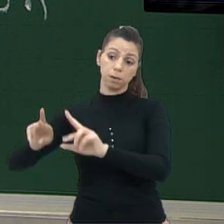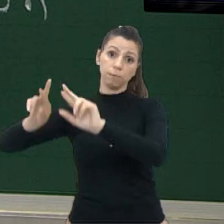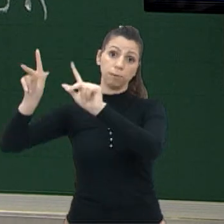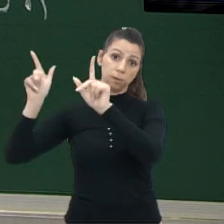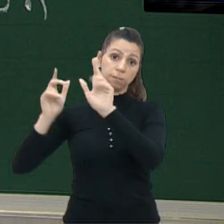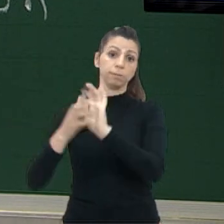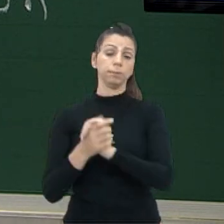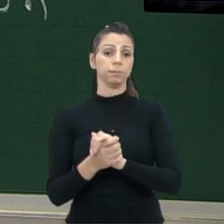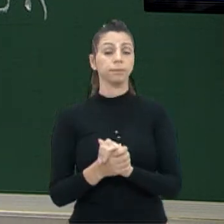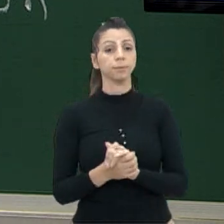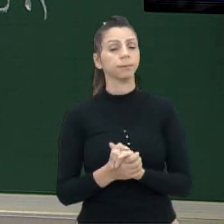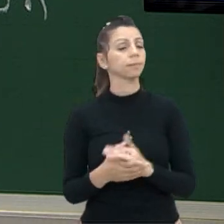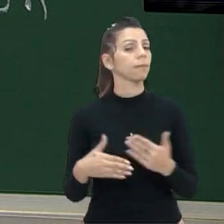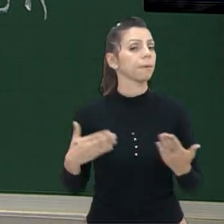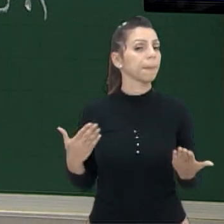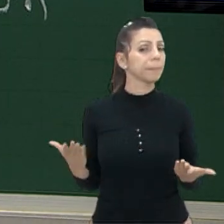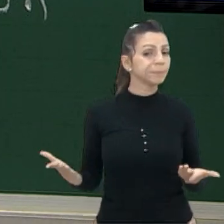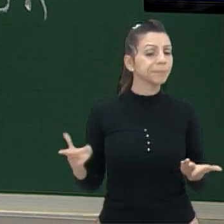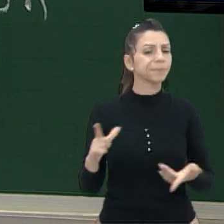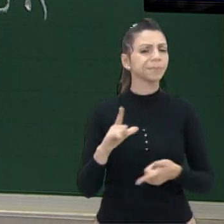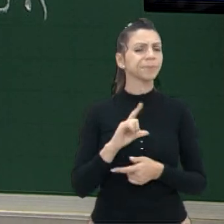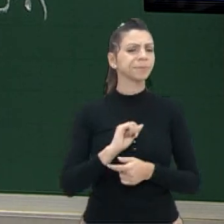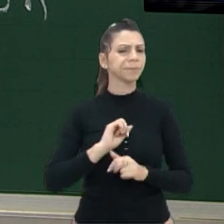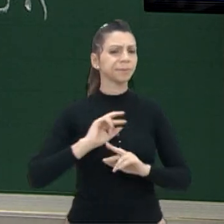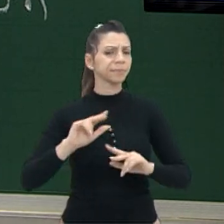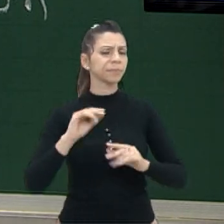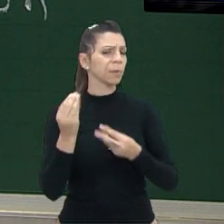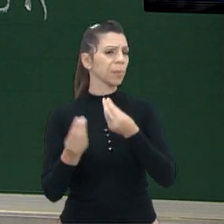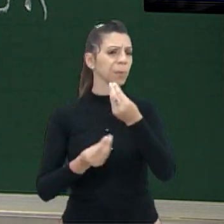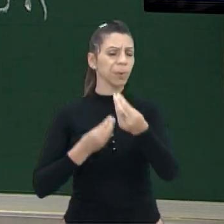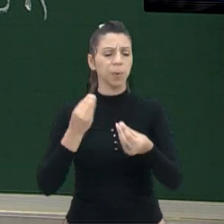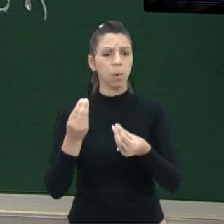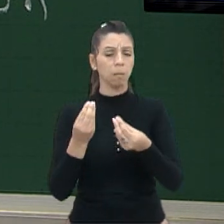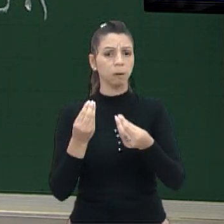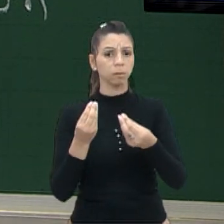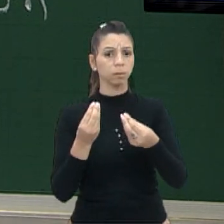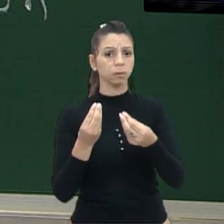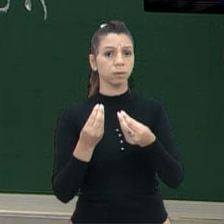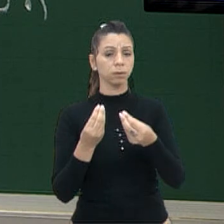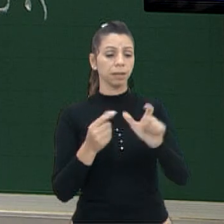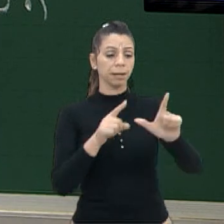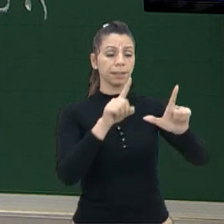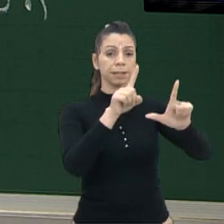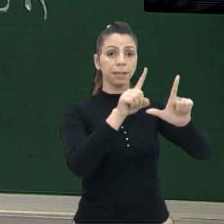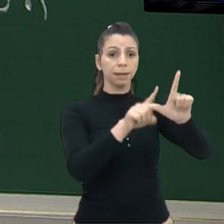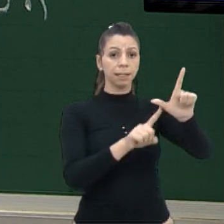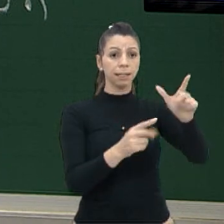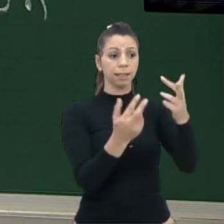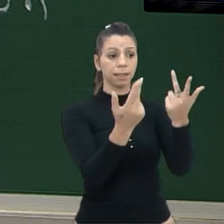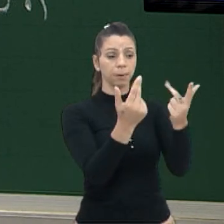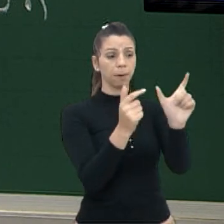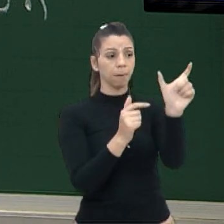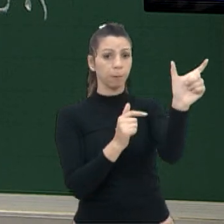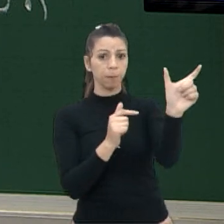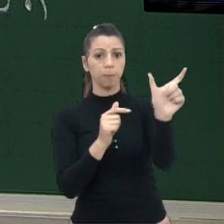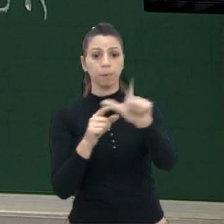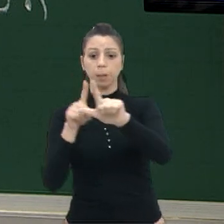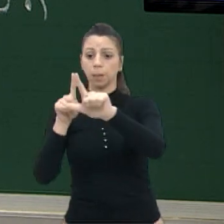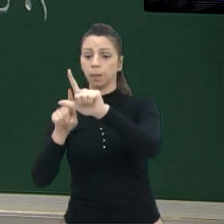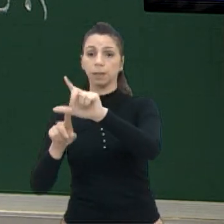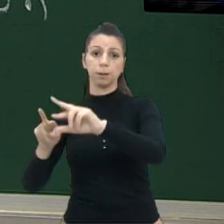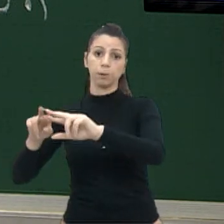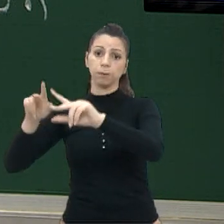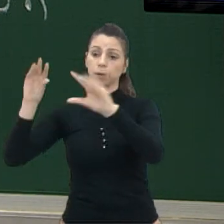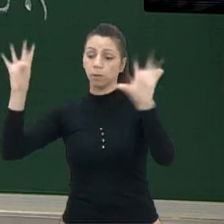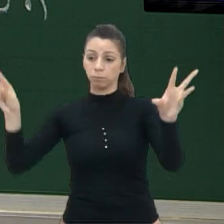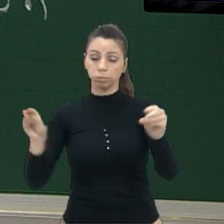forem semelhantes. Veja, não dá para transformar esses 4 monômios num único monômio. Mas dá para